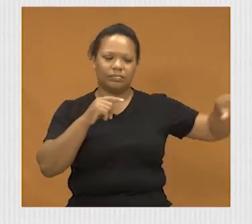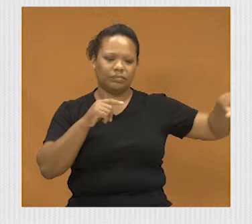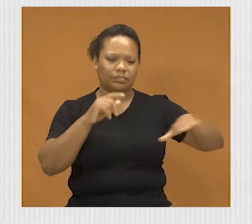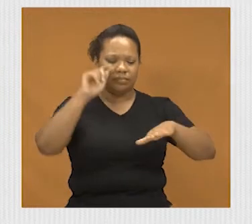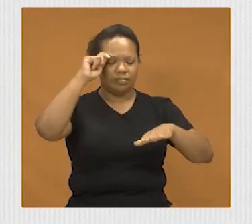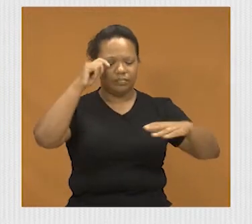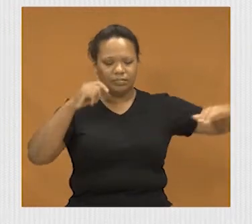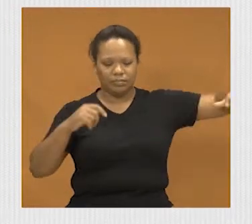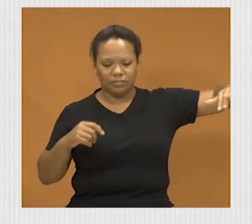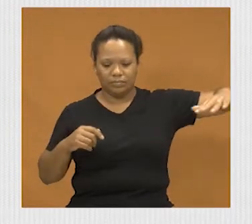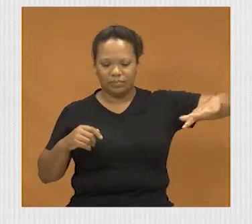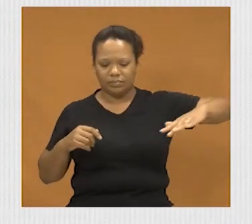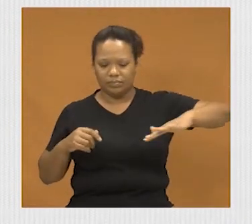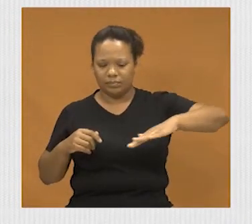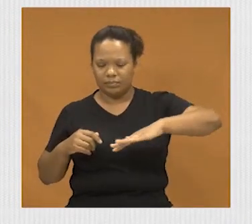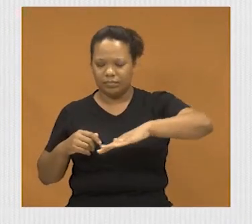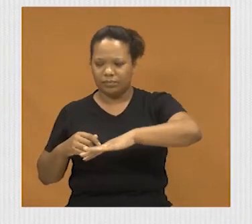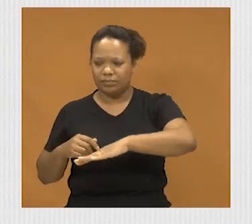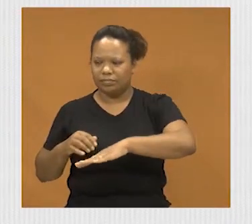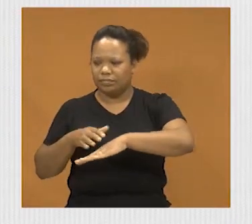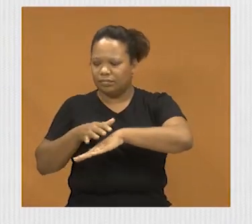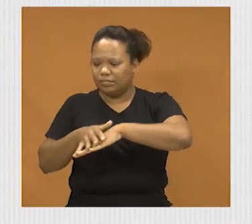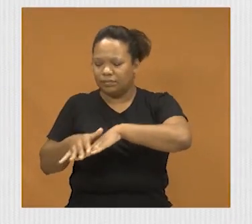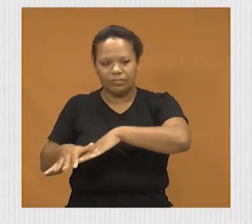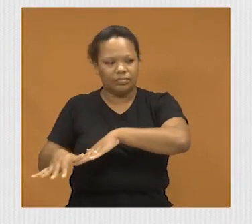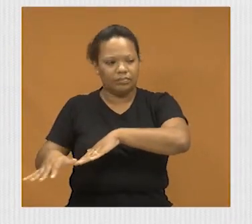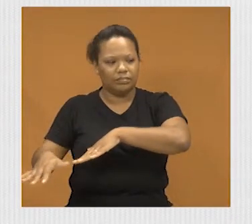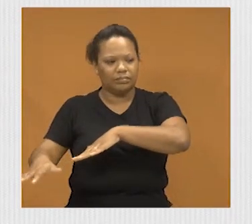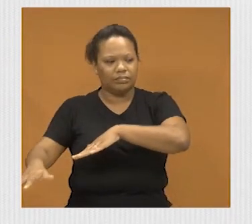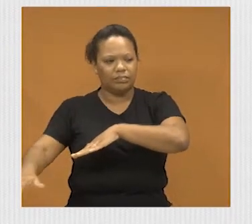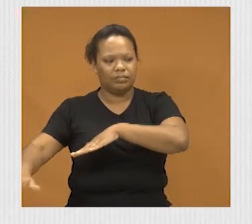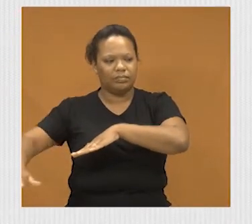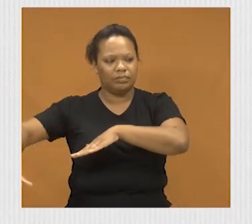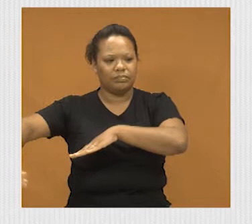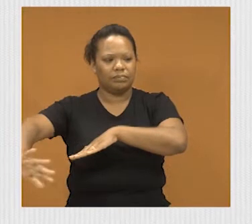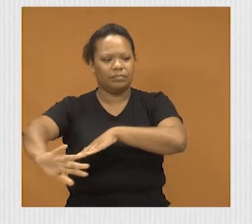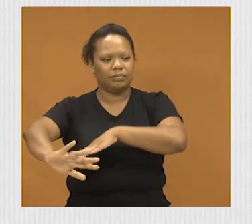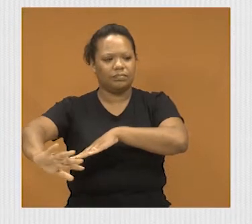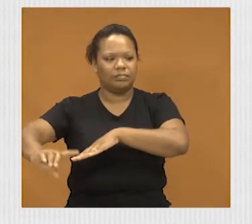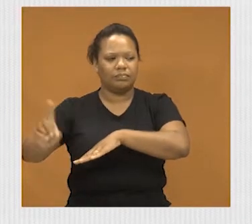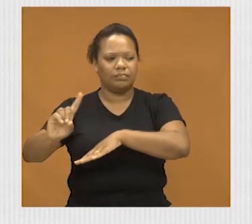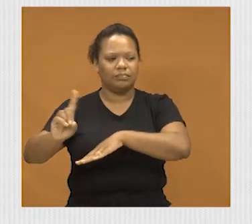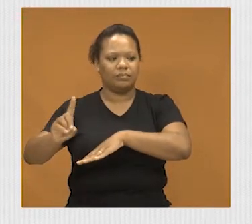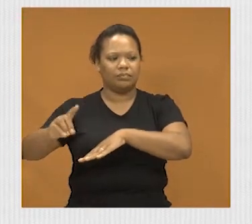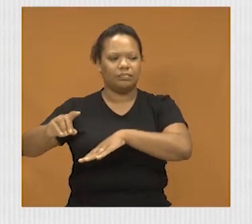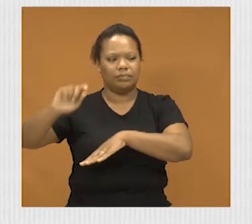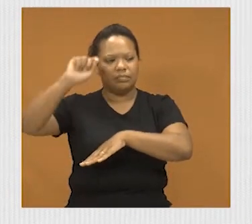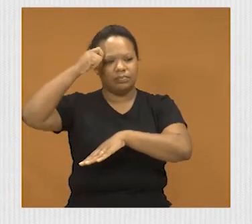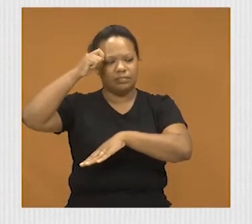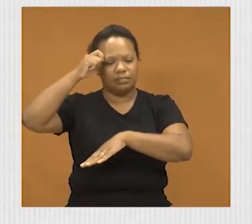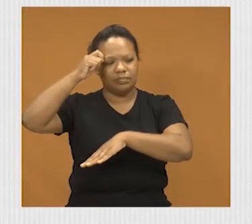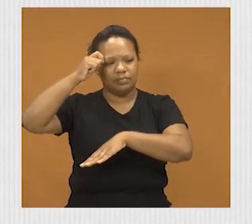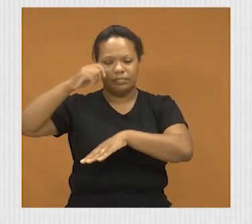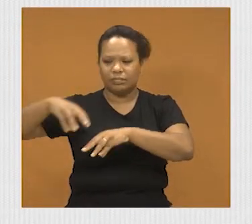pavimentada, ela desemboca nesse pequeno trecho aqui da estrada, que é não pavimentada,